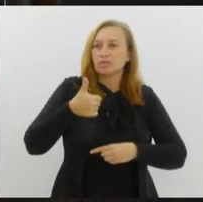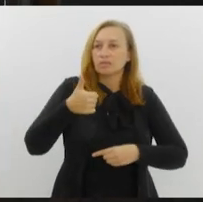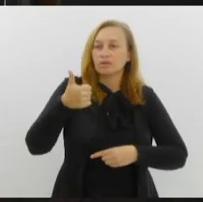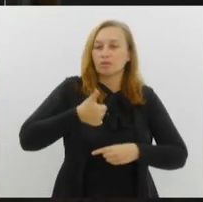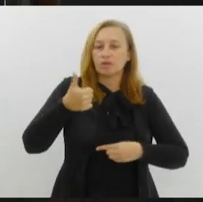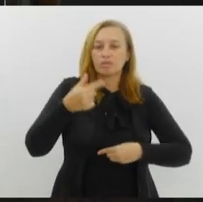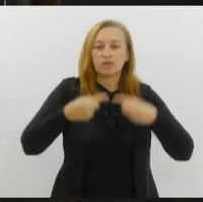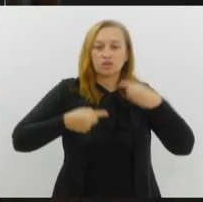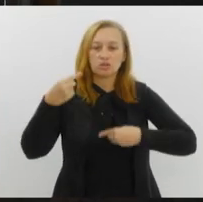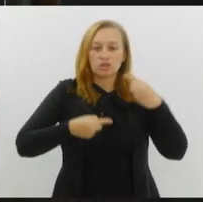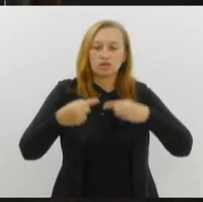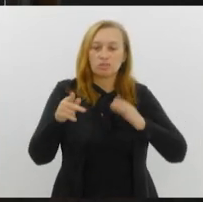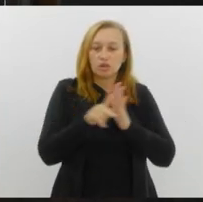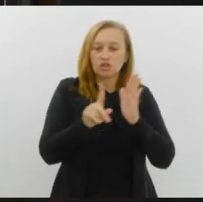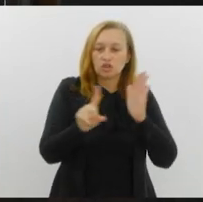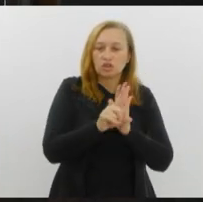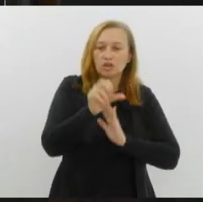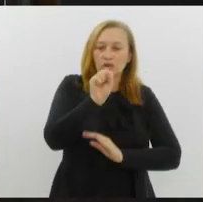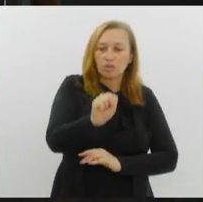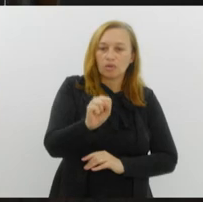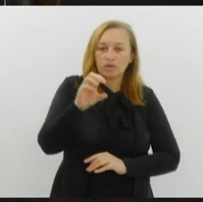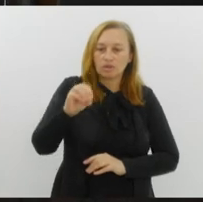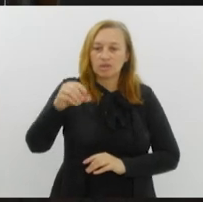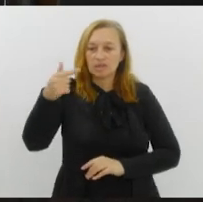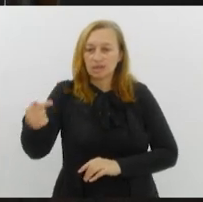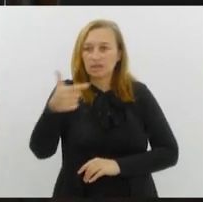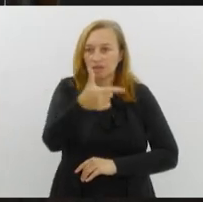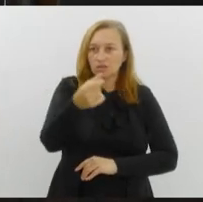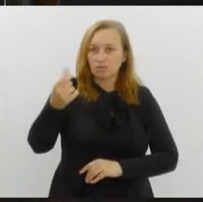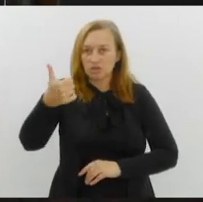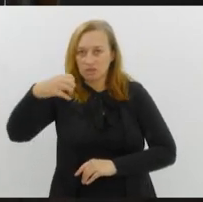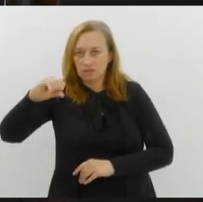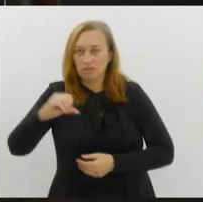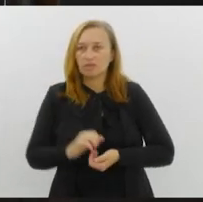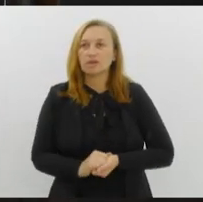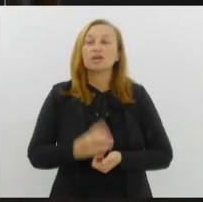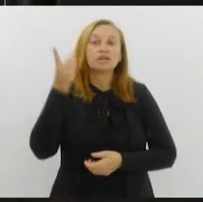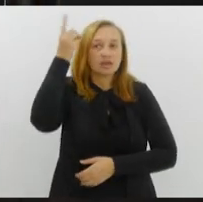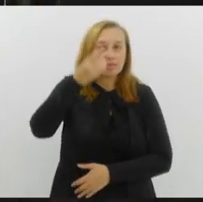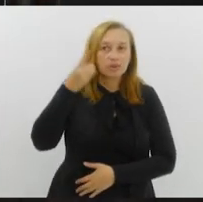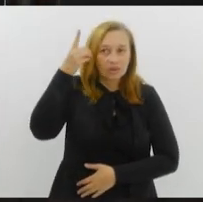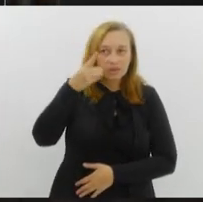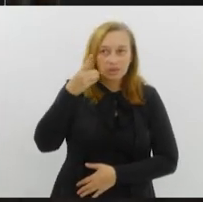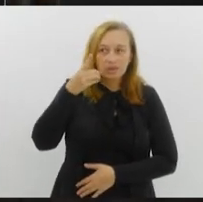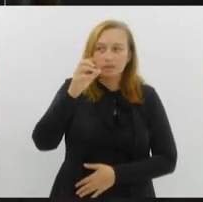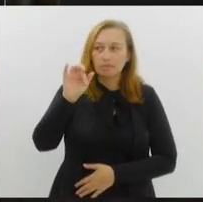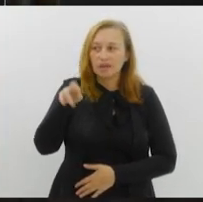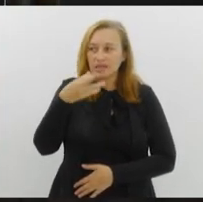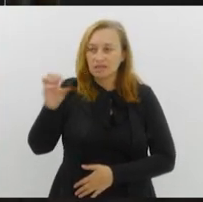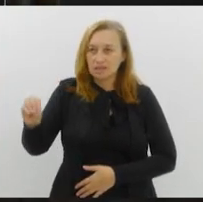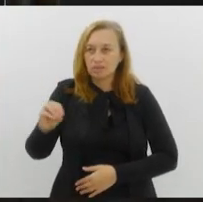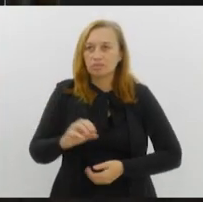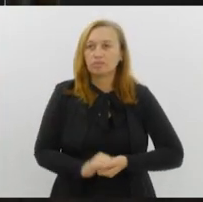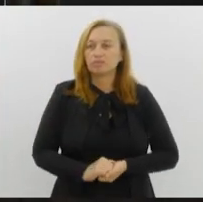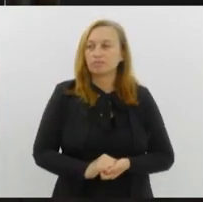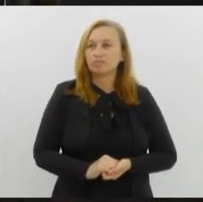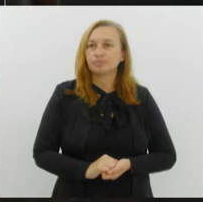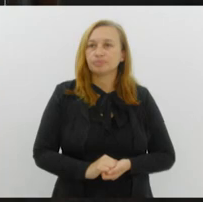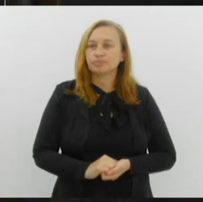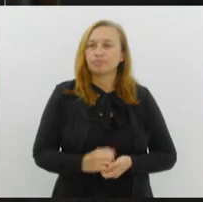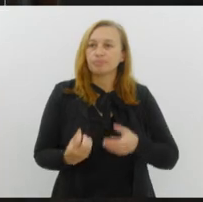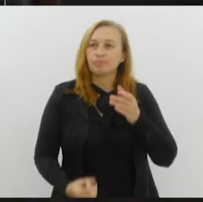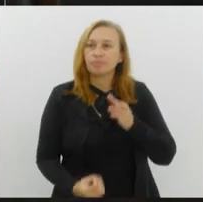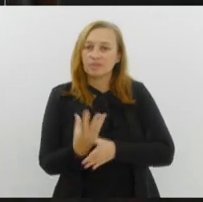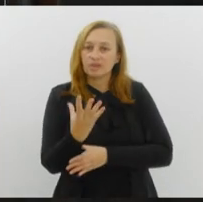primeira discussão, projeto de lei número 807/2019, de autoria do deputado Brazão, que dispõe sobre a instalação